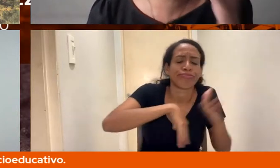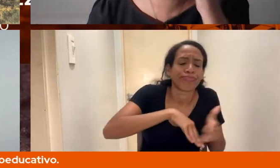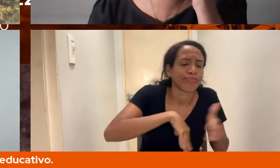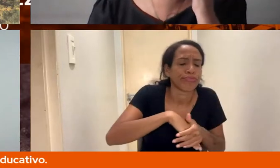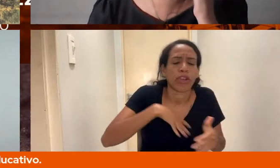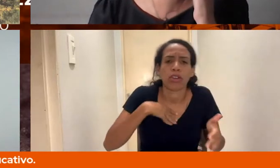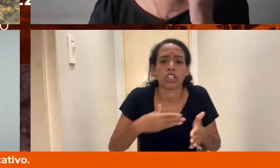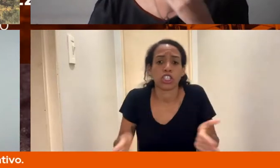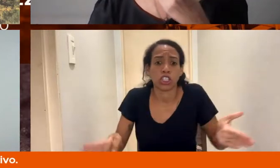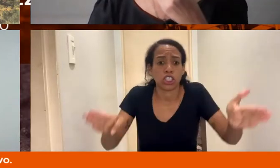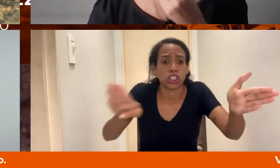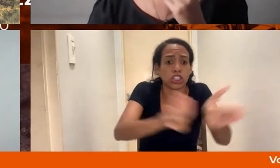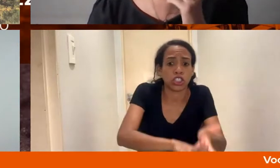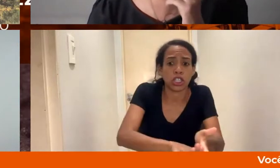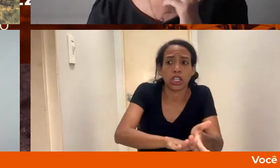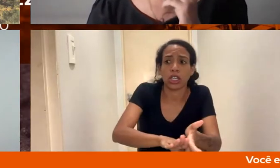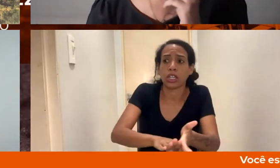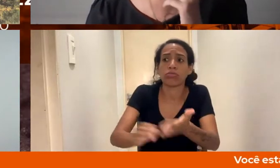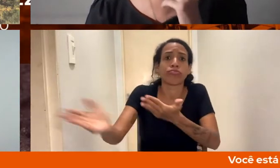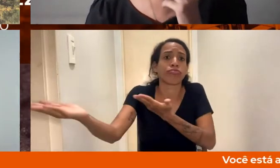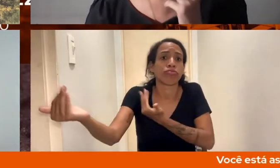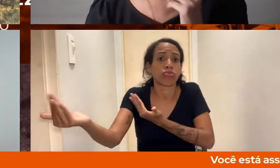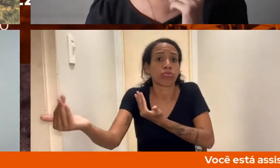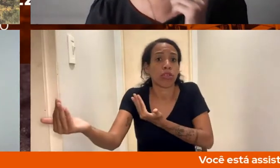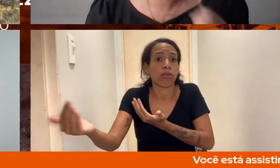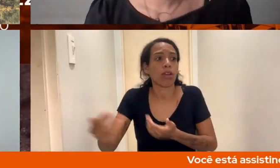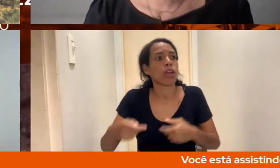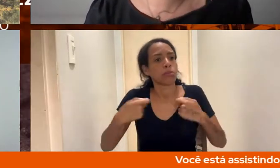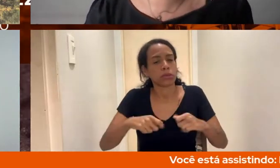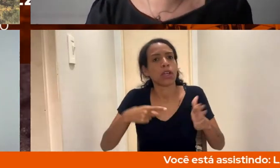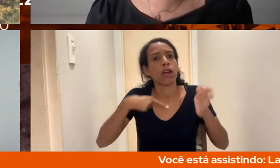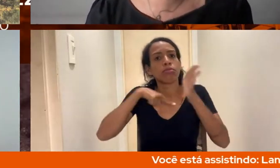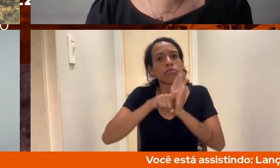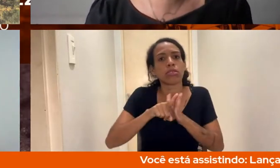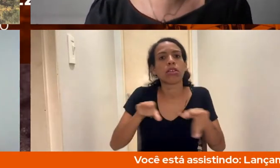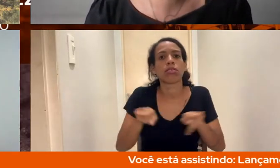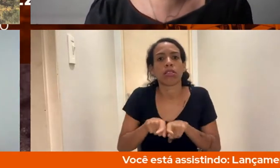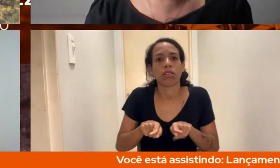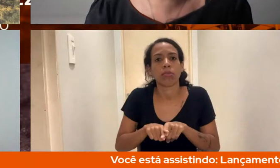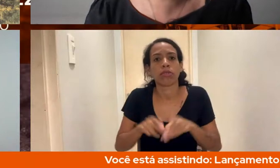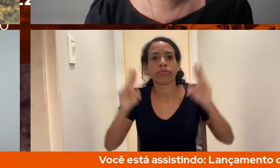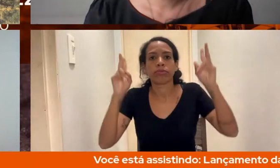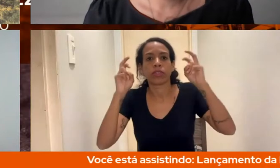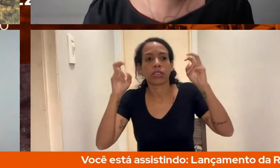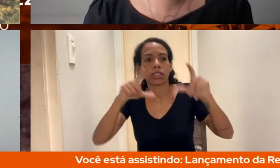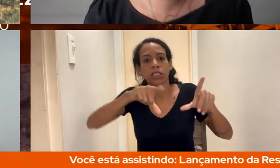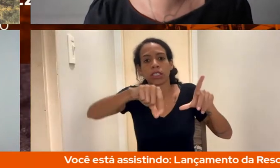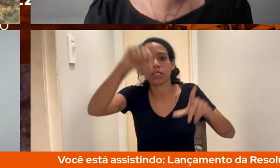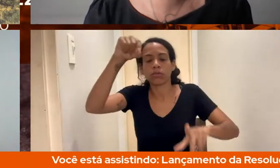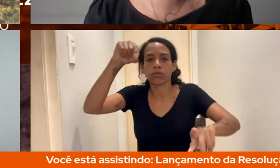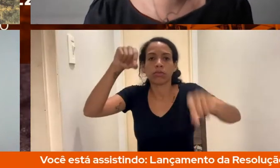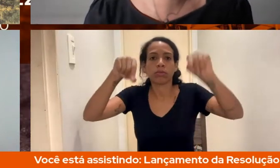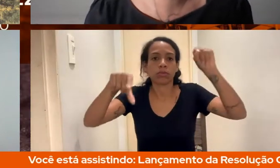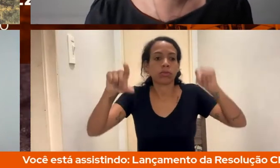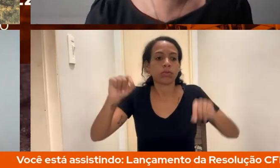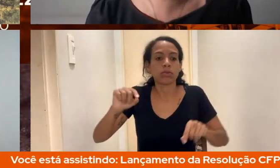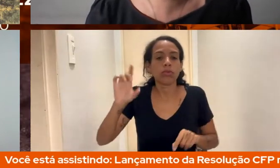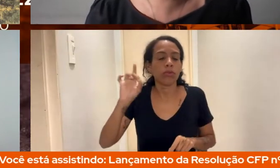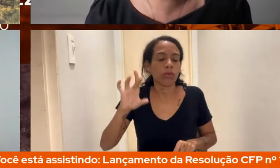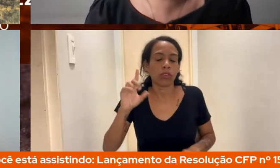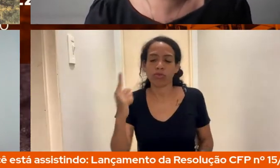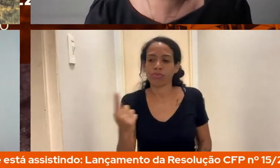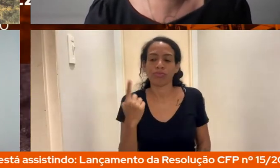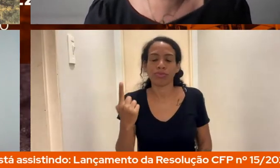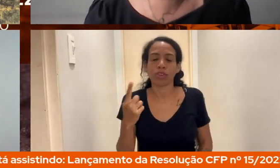nos adolescentes. Eu acho que a gente precisa se perguntar também sobre a seletividade, né? Não só do sistema